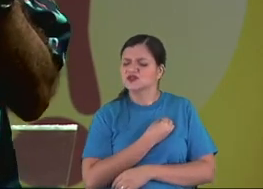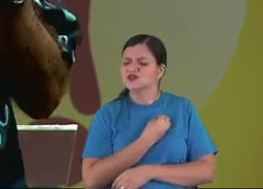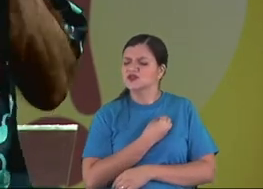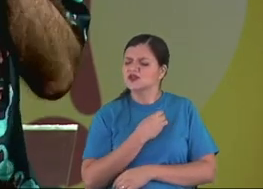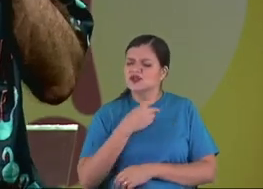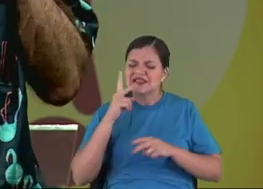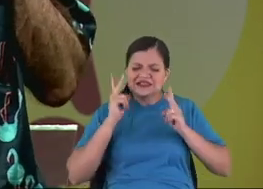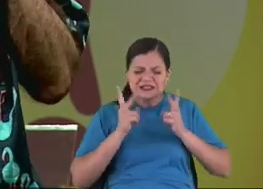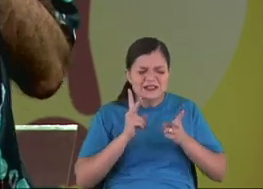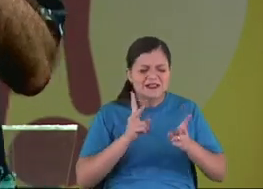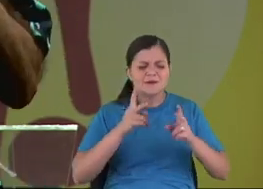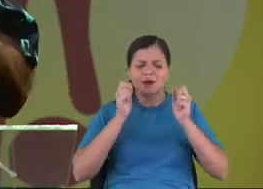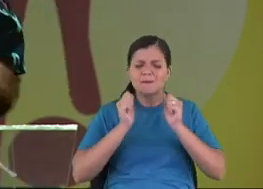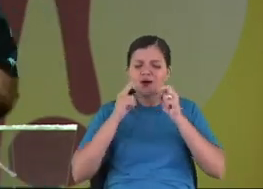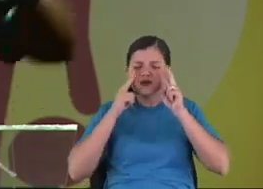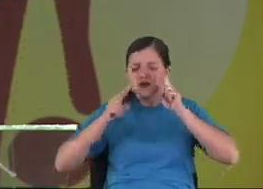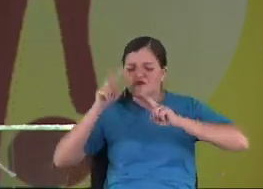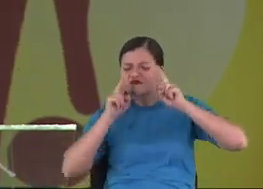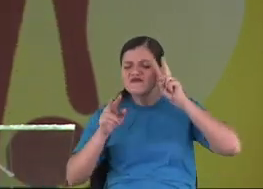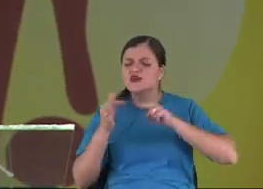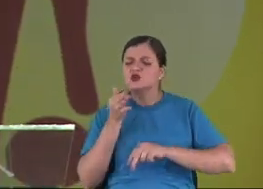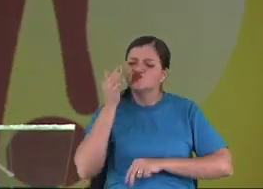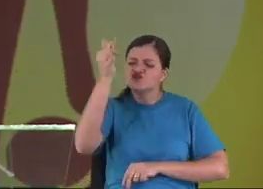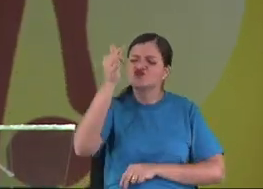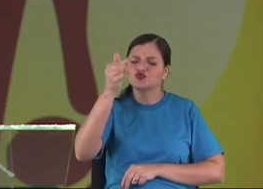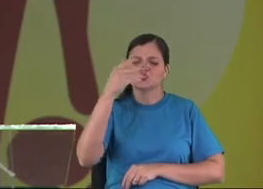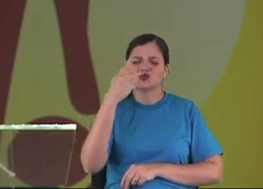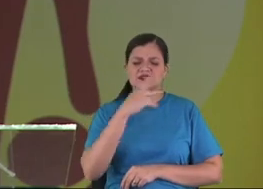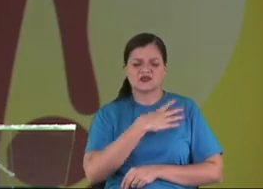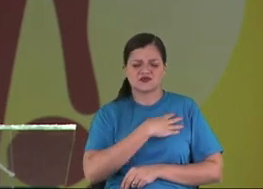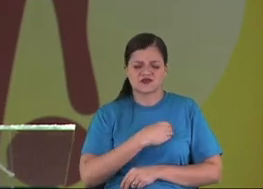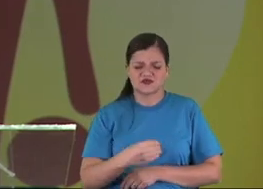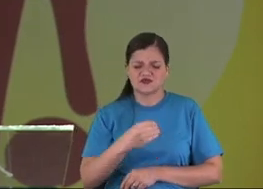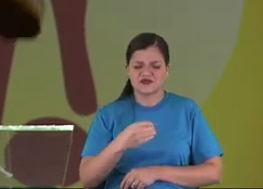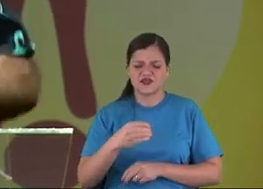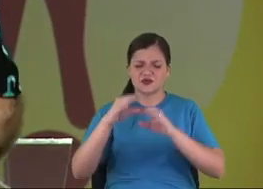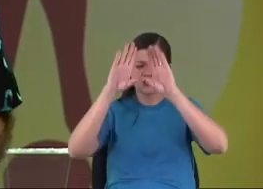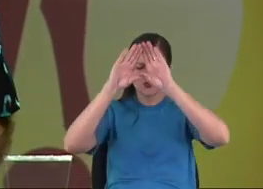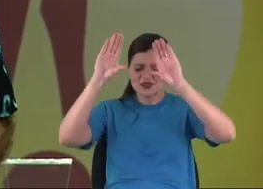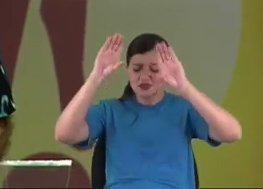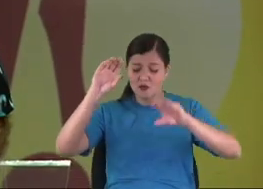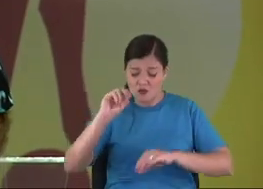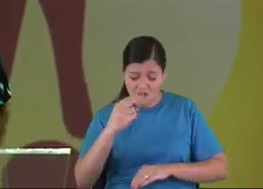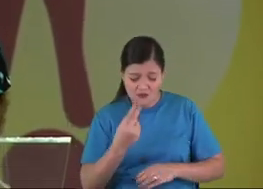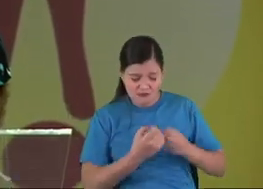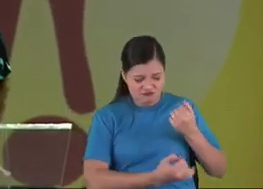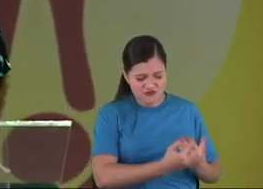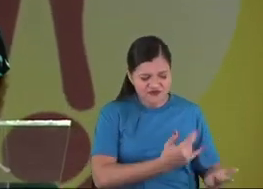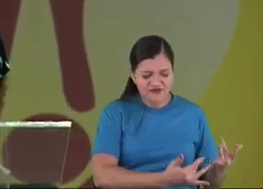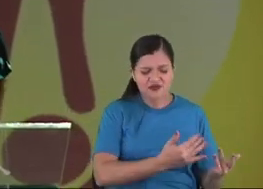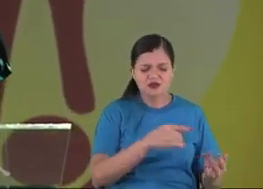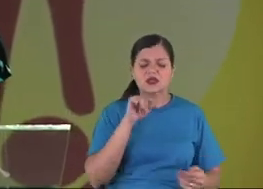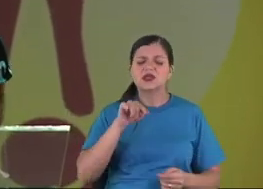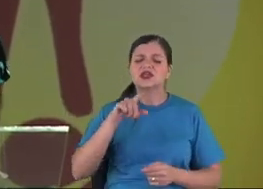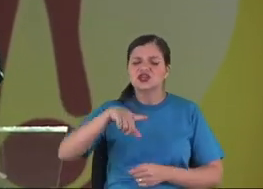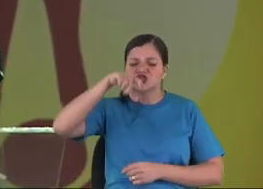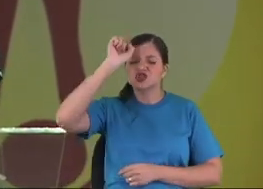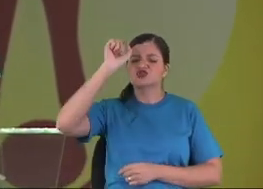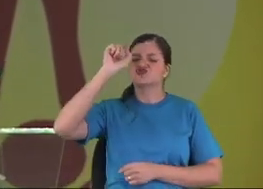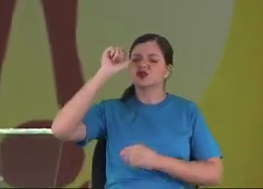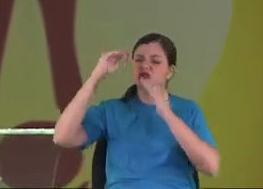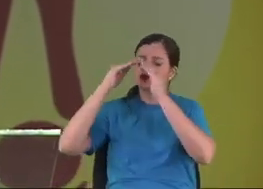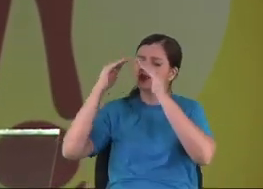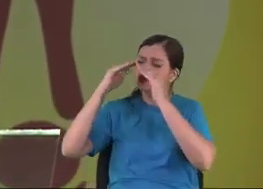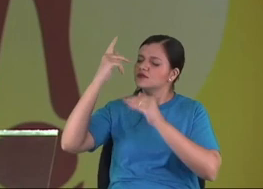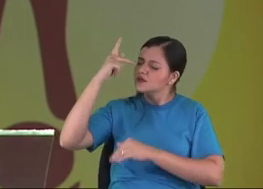possam olhar lá no futuro seus filhos em um de dois lugares e decidir pelo que é a tua